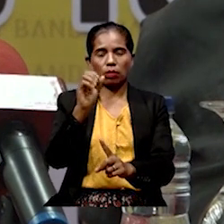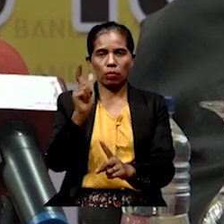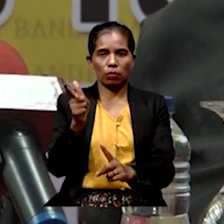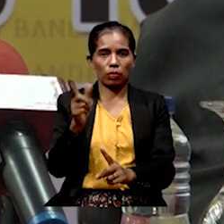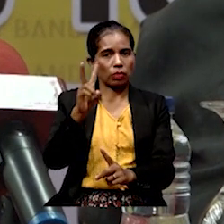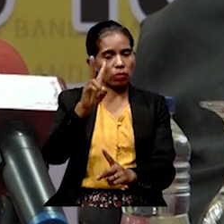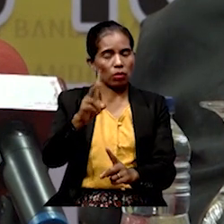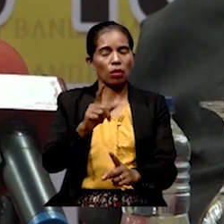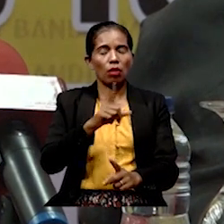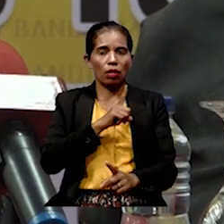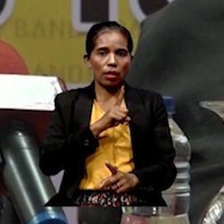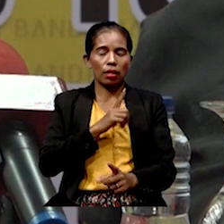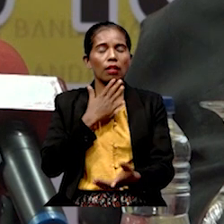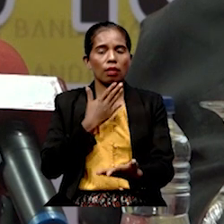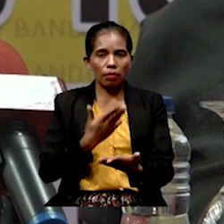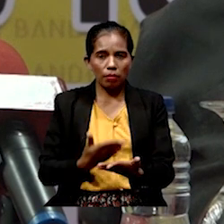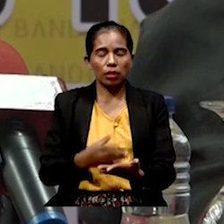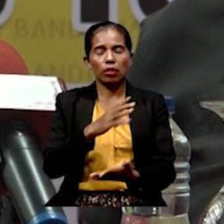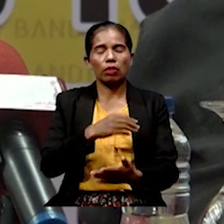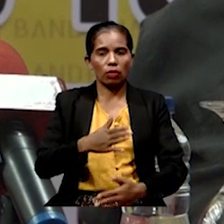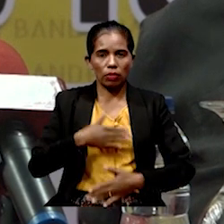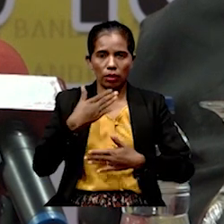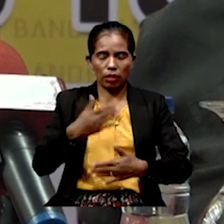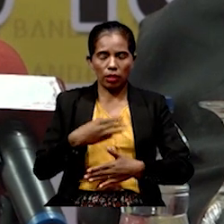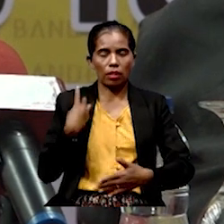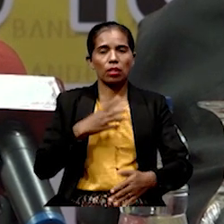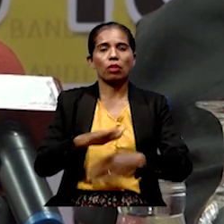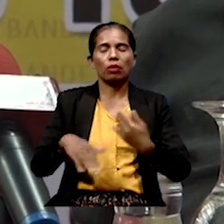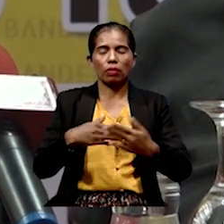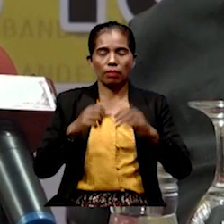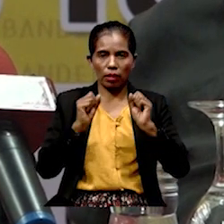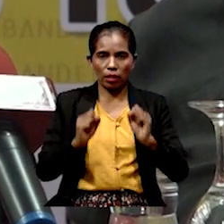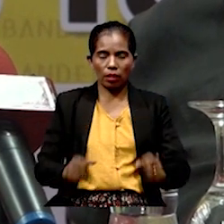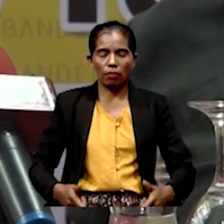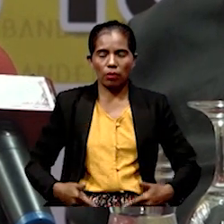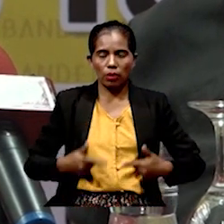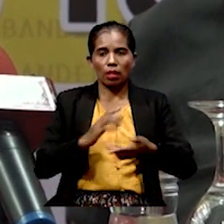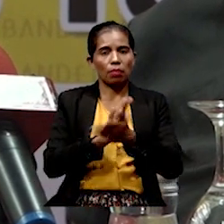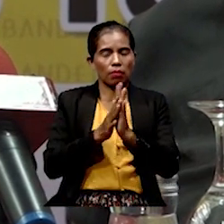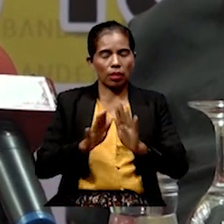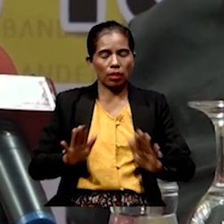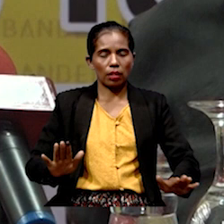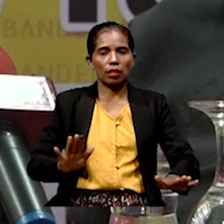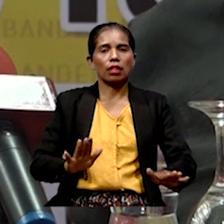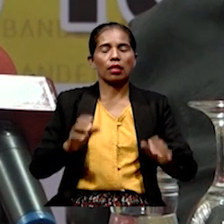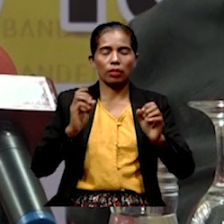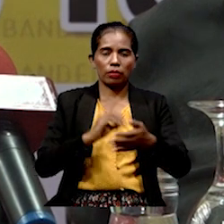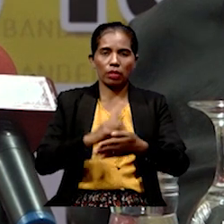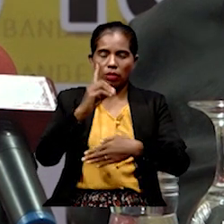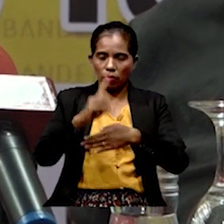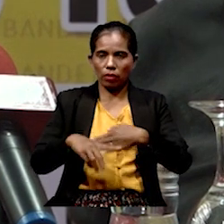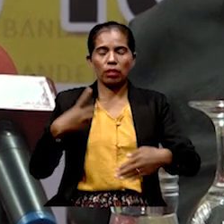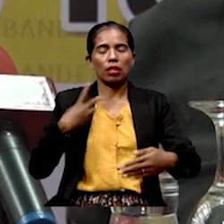hakmate, no Haxolo, ato Itahoto, Belemores na Fatiho Paz, no Estabilidade. Desenvolve Itanir Rai